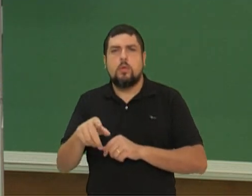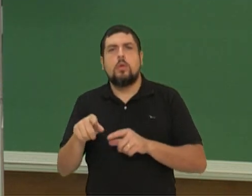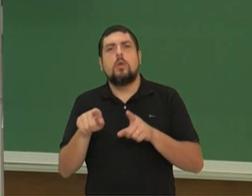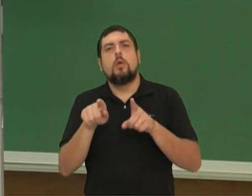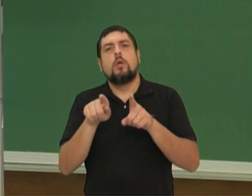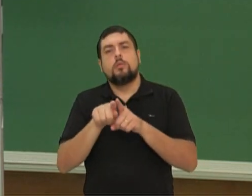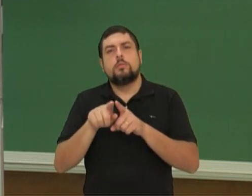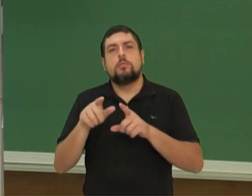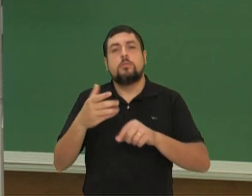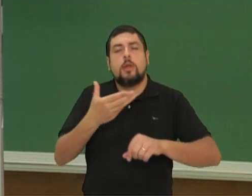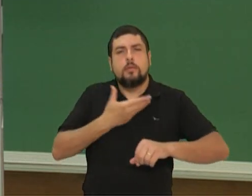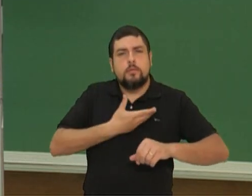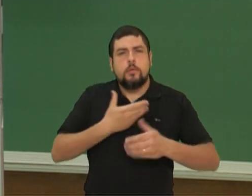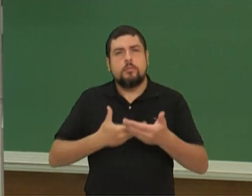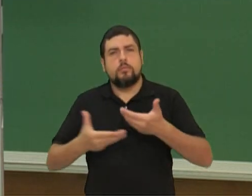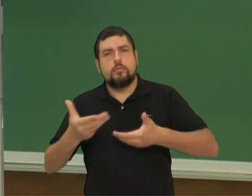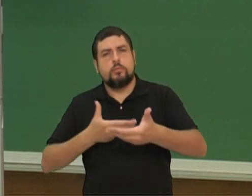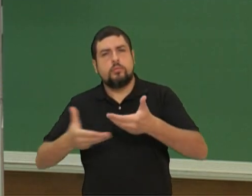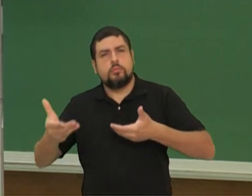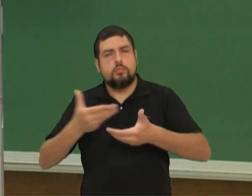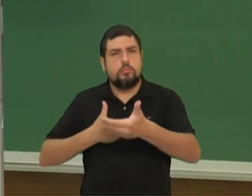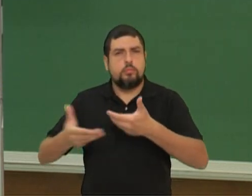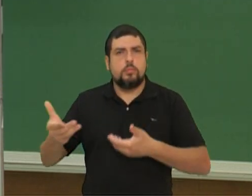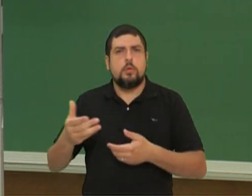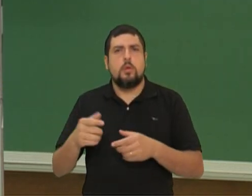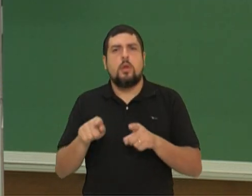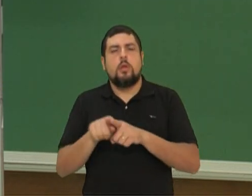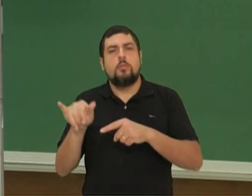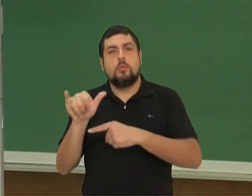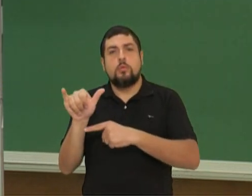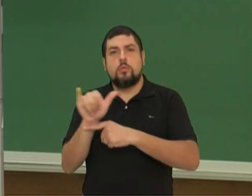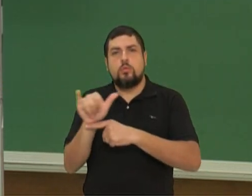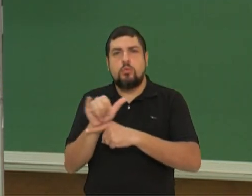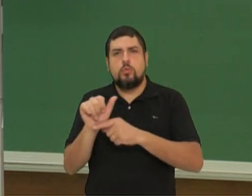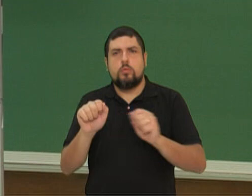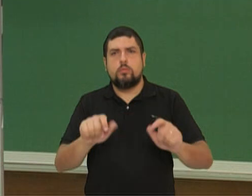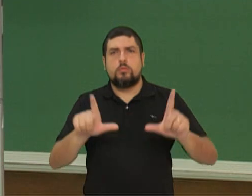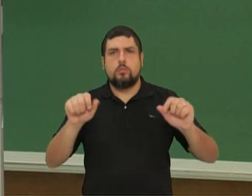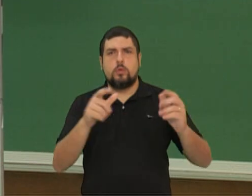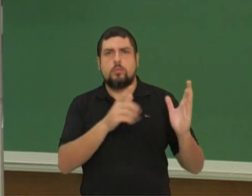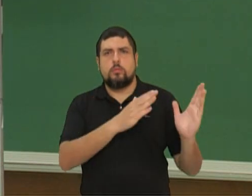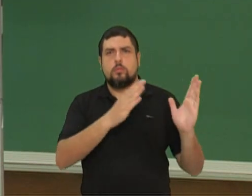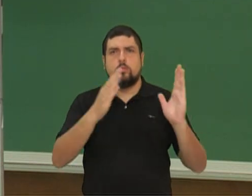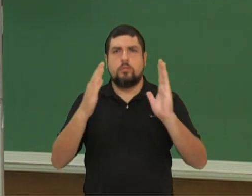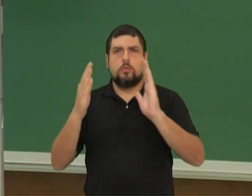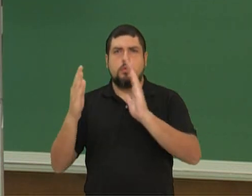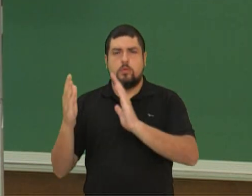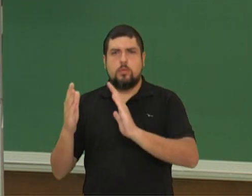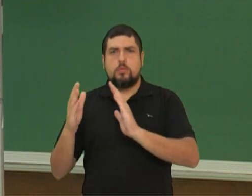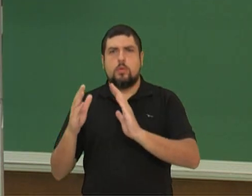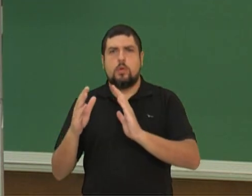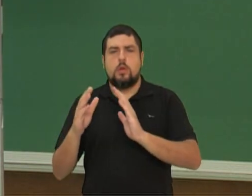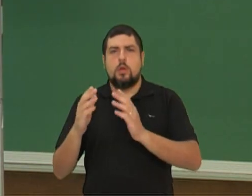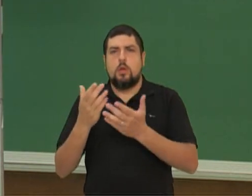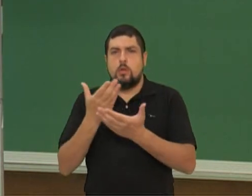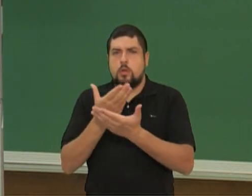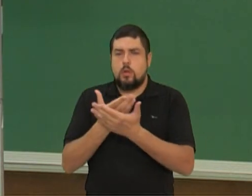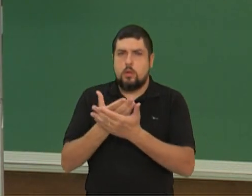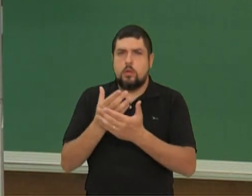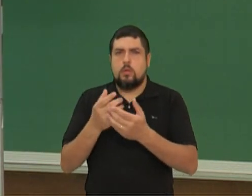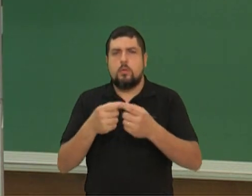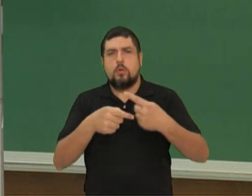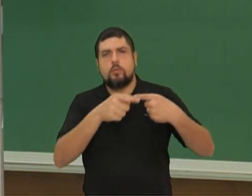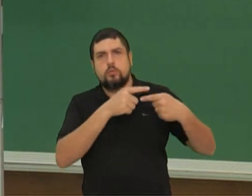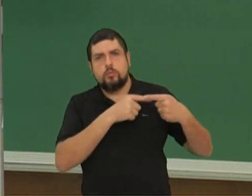acesso que direciona a aula para o YouTube, para você revisar alguns conceitos, talvez você tenha perdido uma aula ou outra, você pode ir lá e